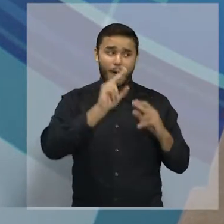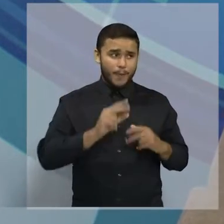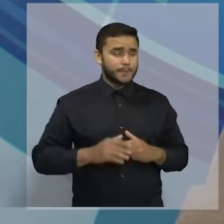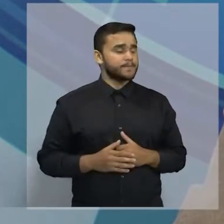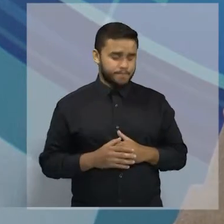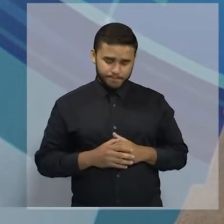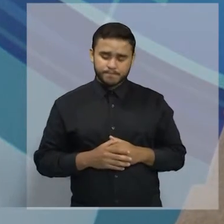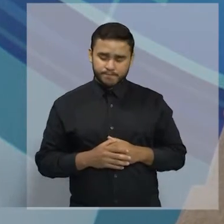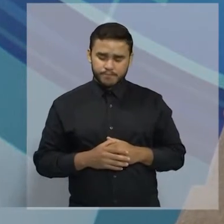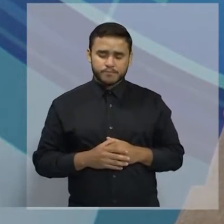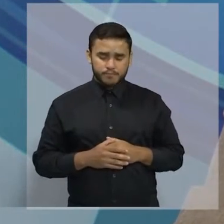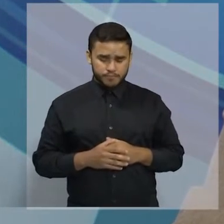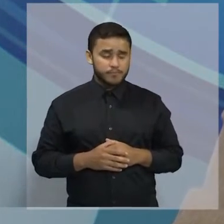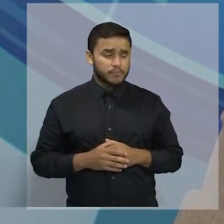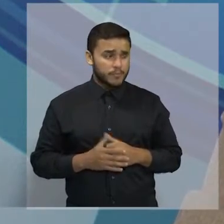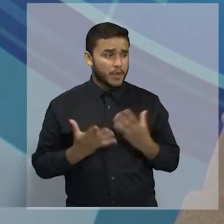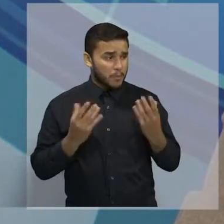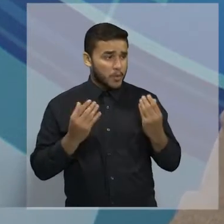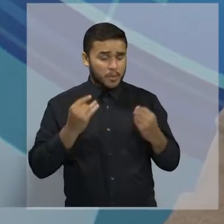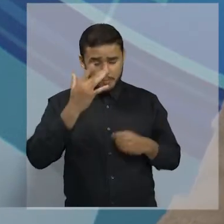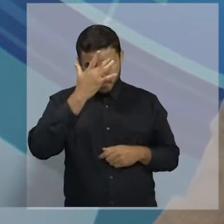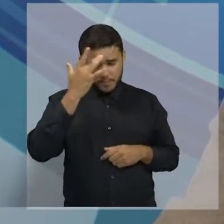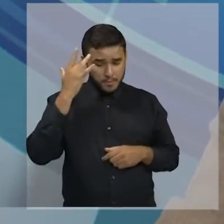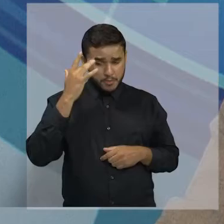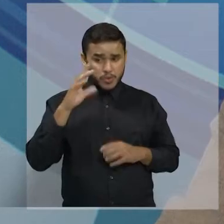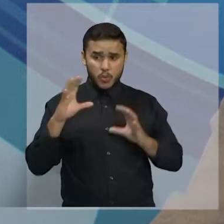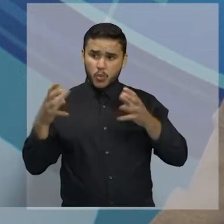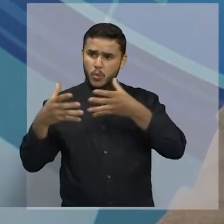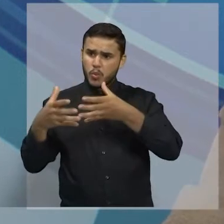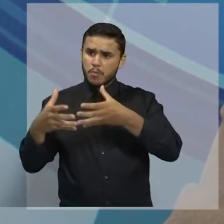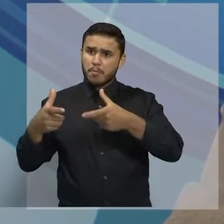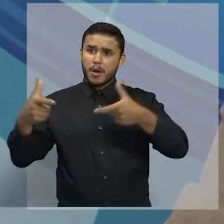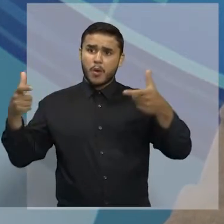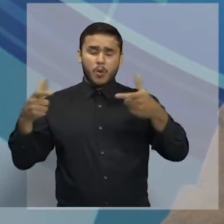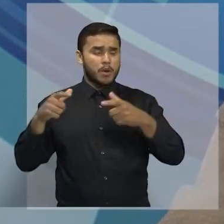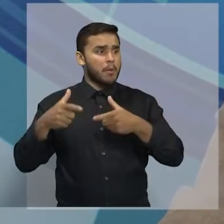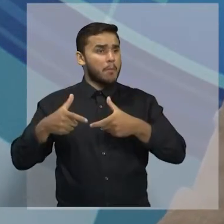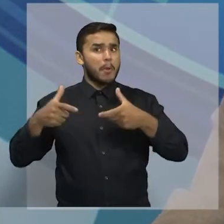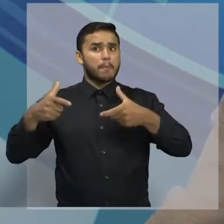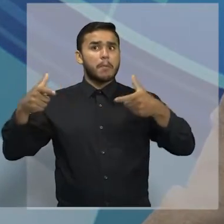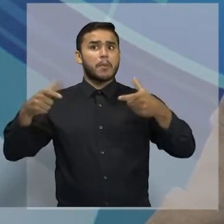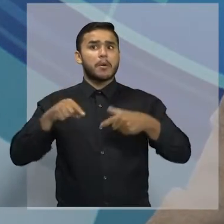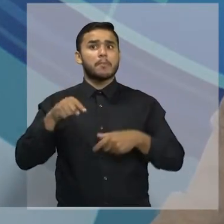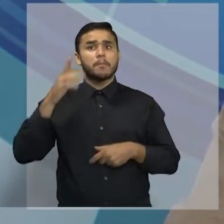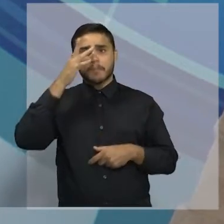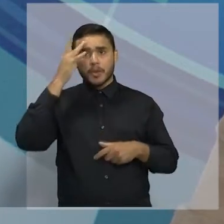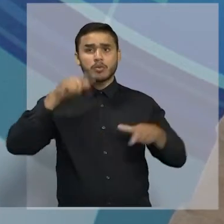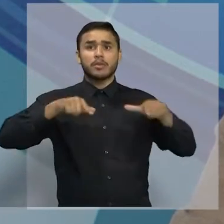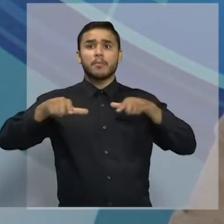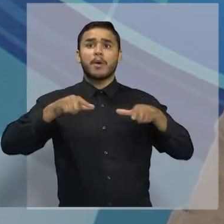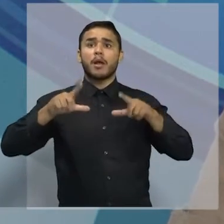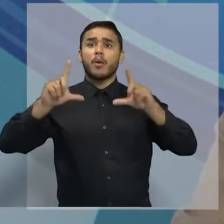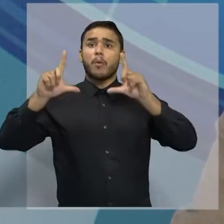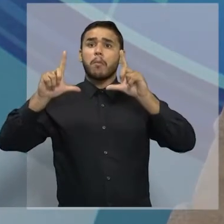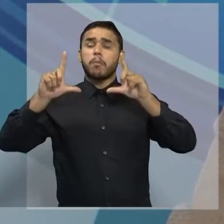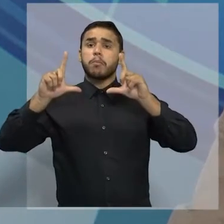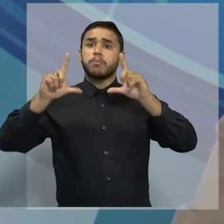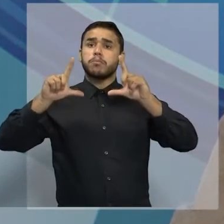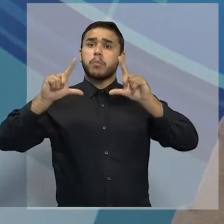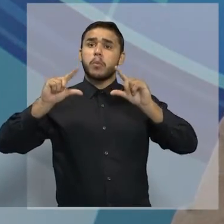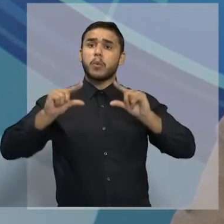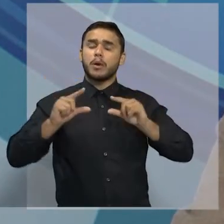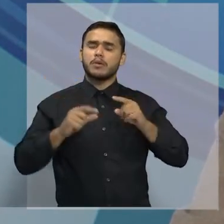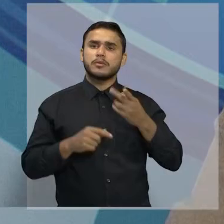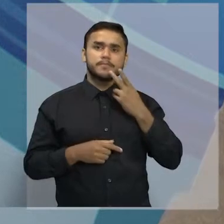Ou seja, a proporção de inativos em relação a ativos cada vez maior, certo? E com